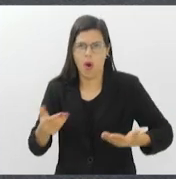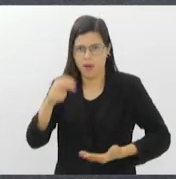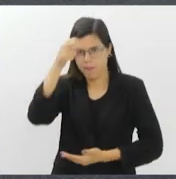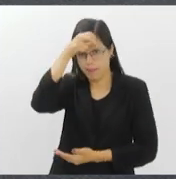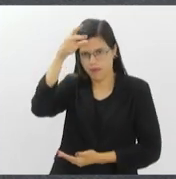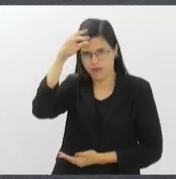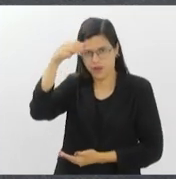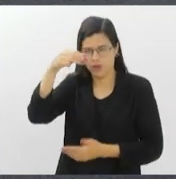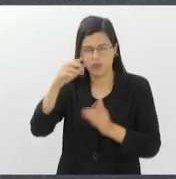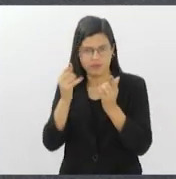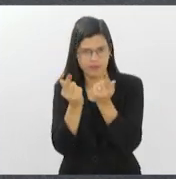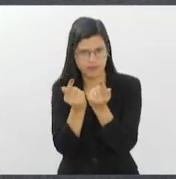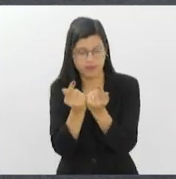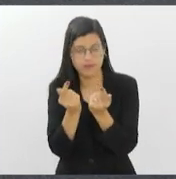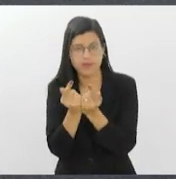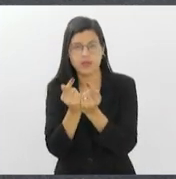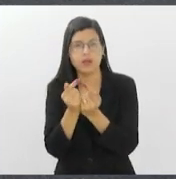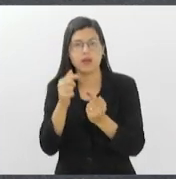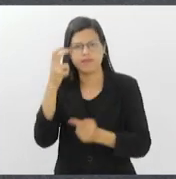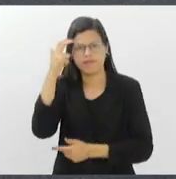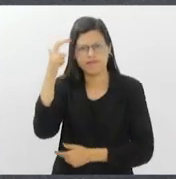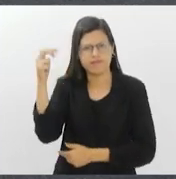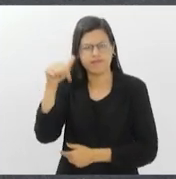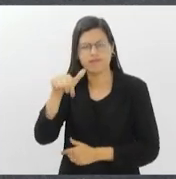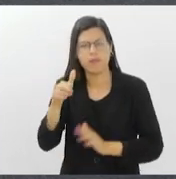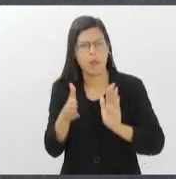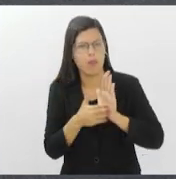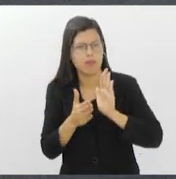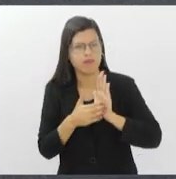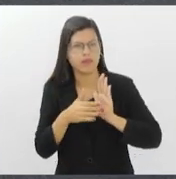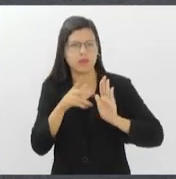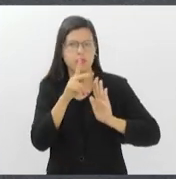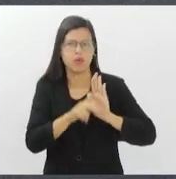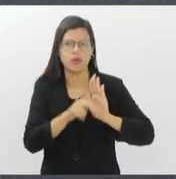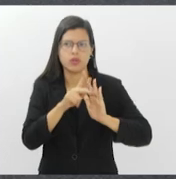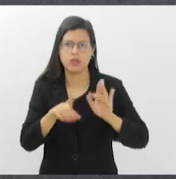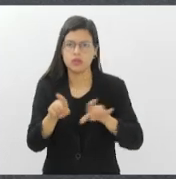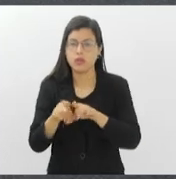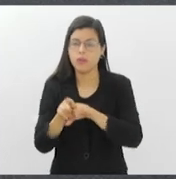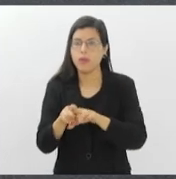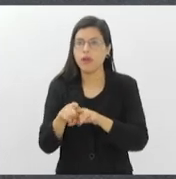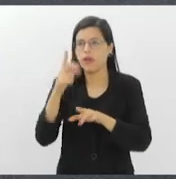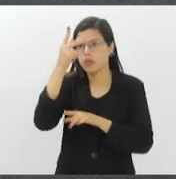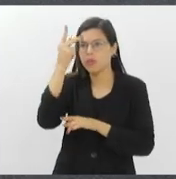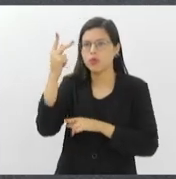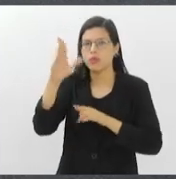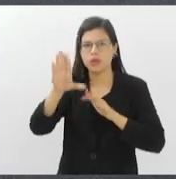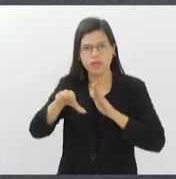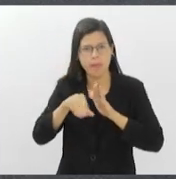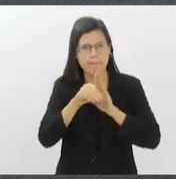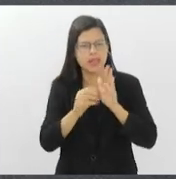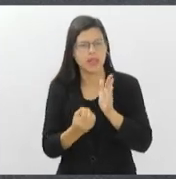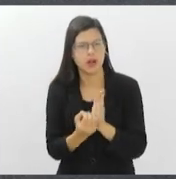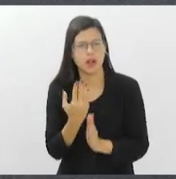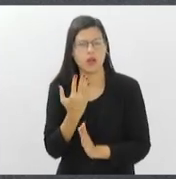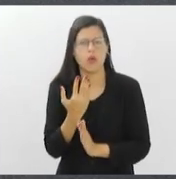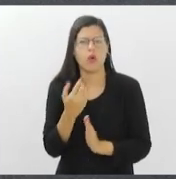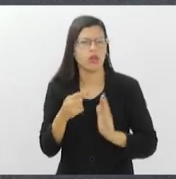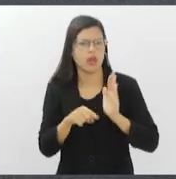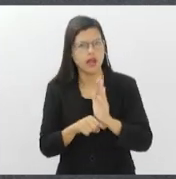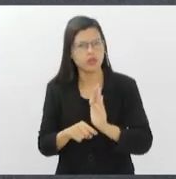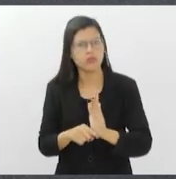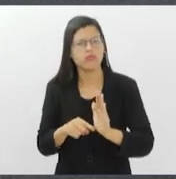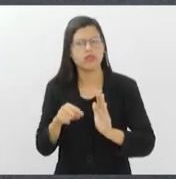em propor esse projeto e também parabenizar os proponentes das emendas que contribuíram com esse